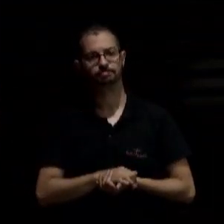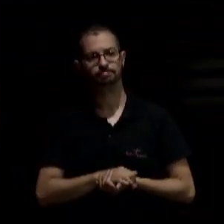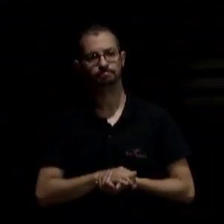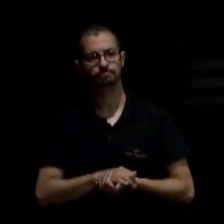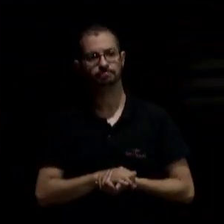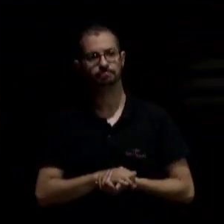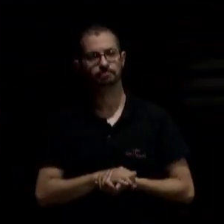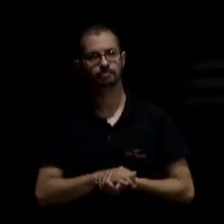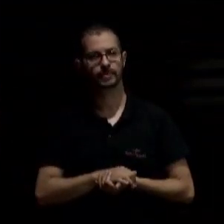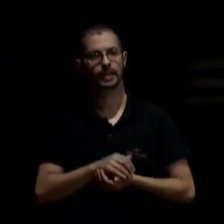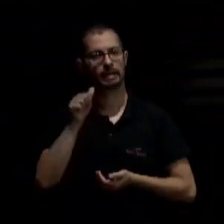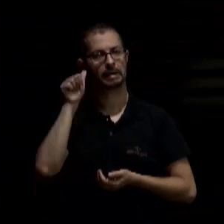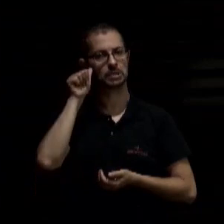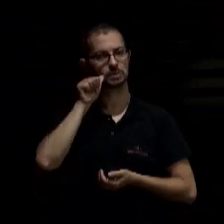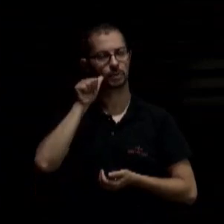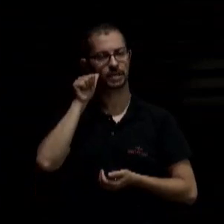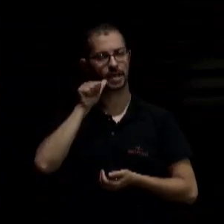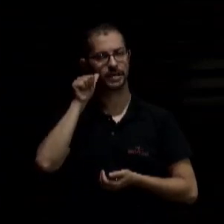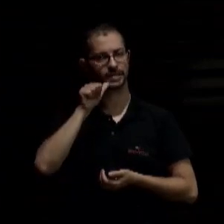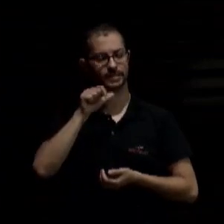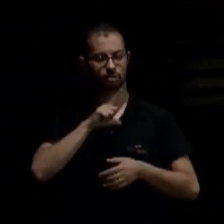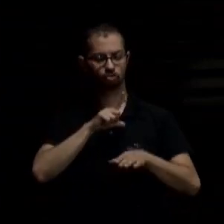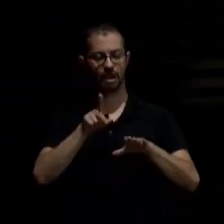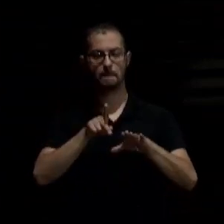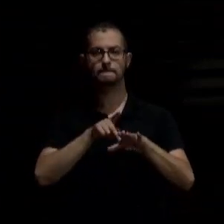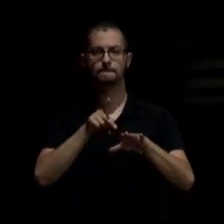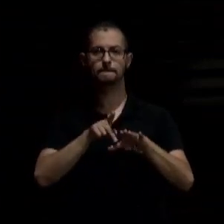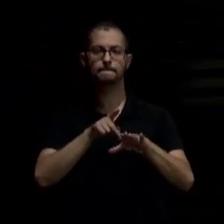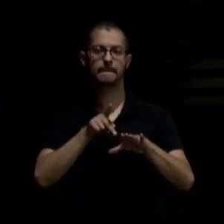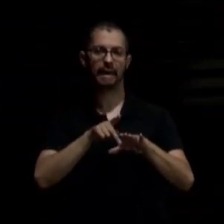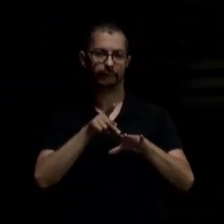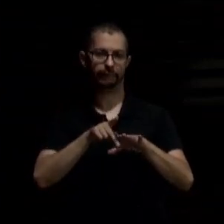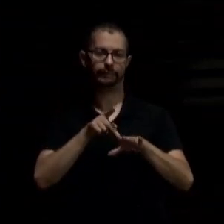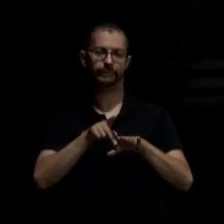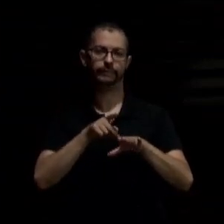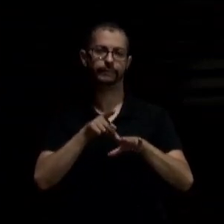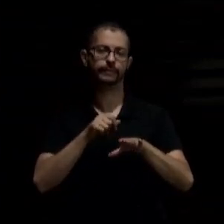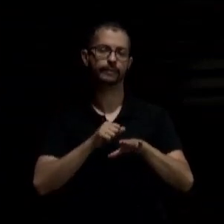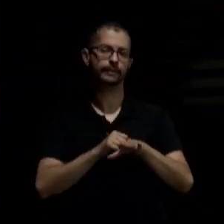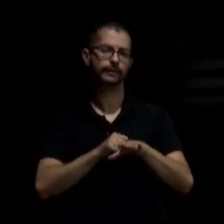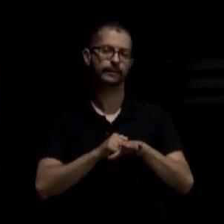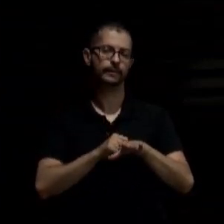as damas, as mulheres que tinham os pés mais